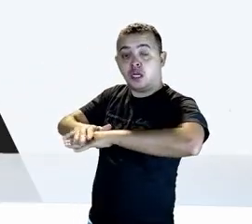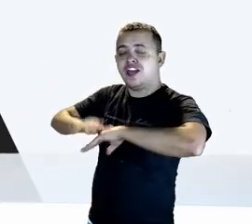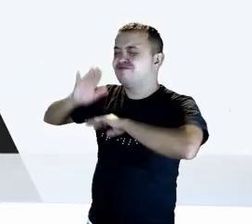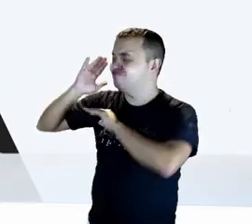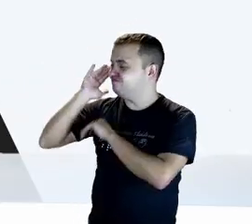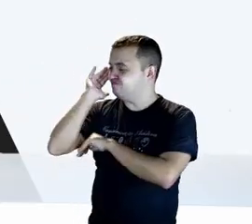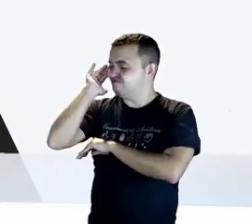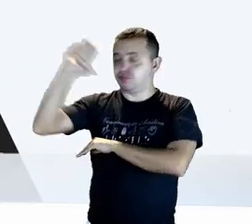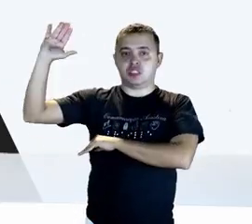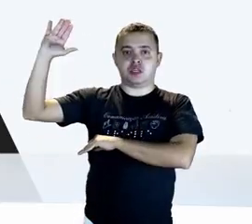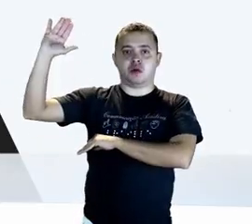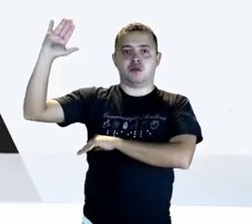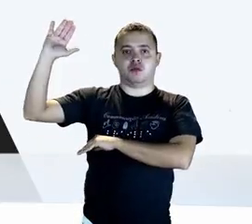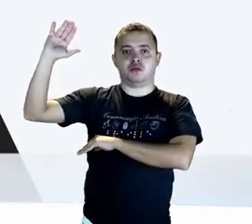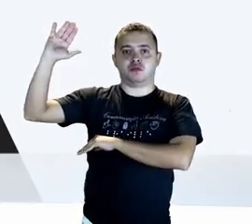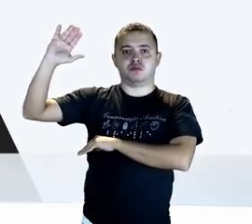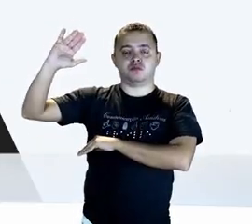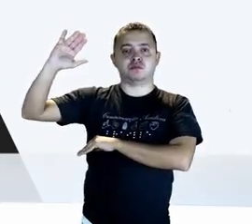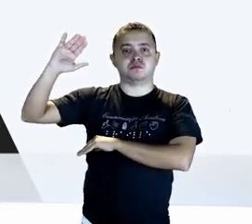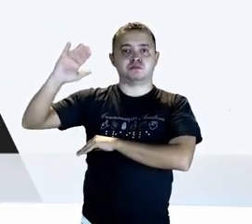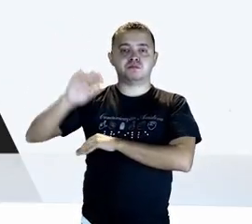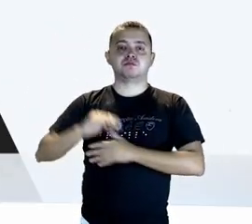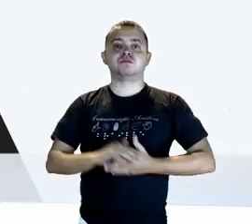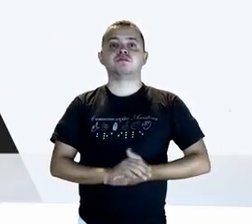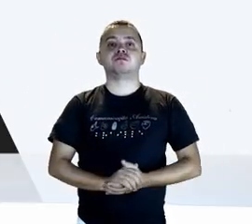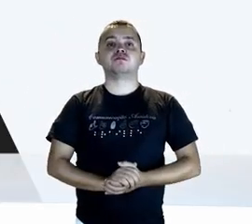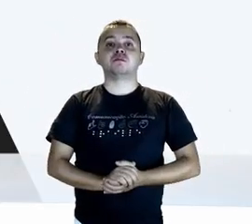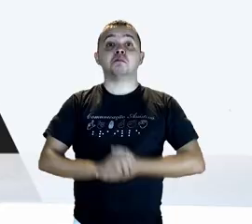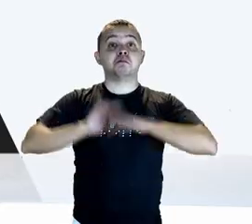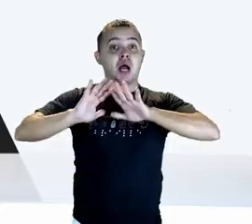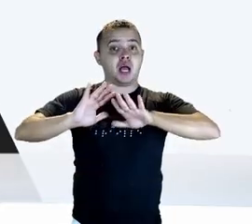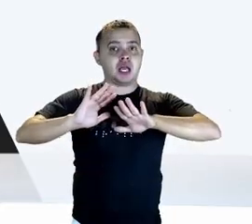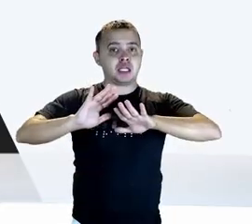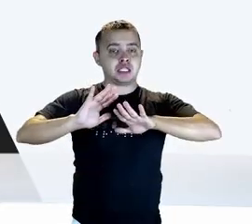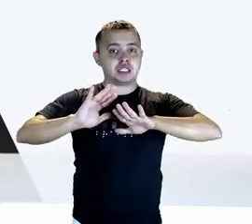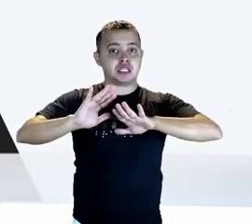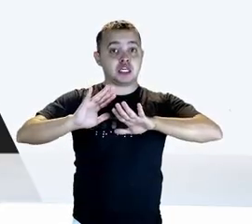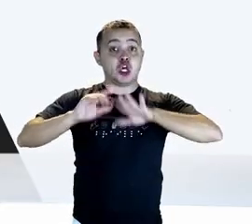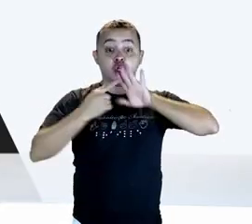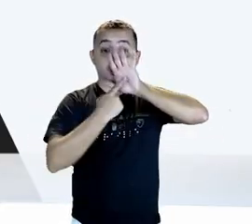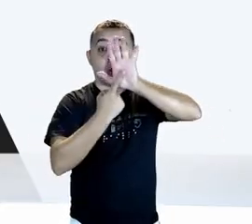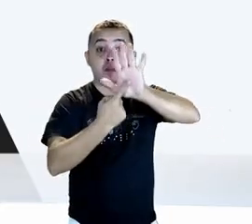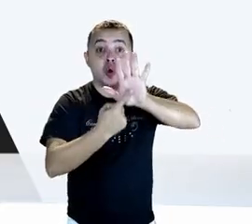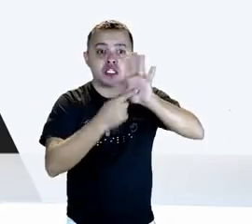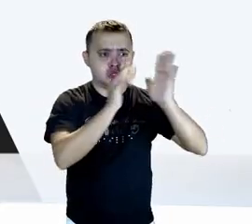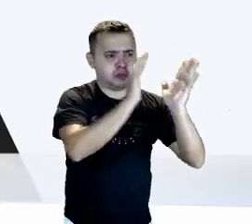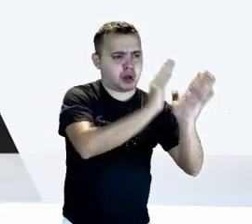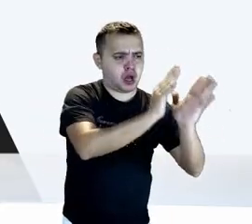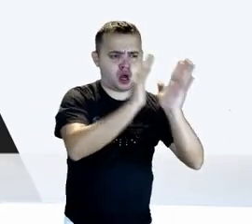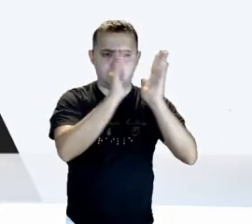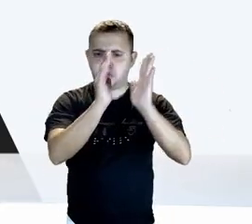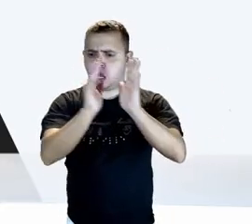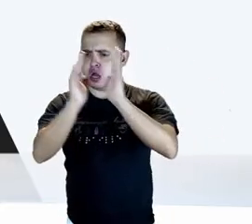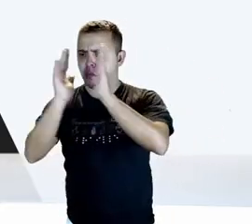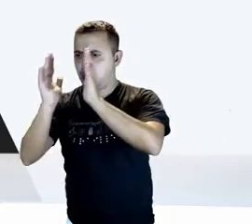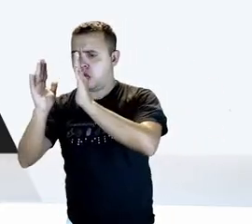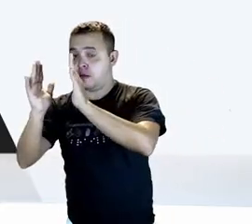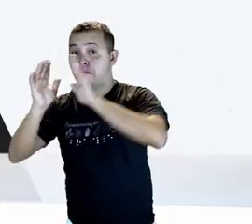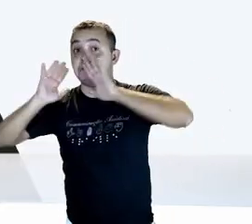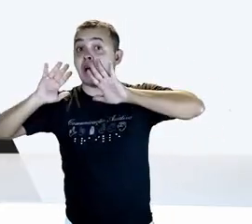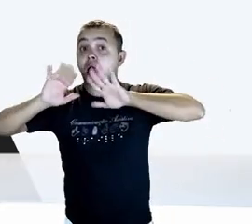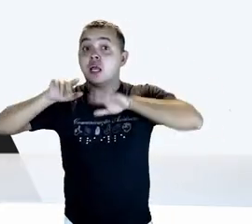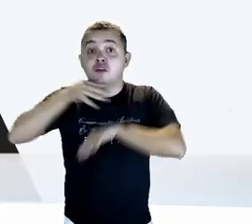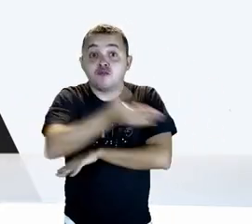é extremamente importante. Mas saiba que nós estamos passando aqui o passo a passo para vocês,